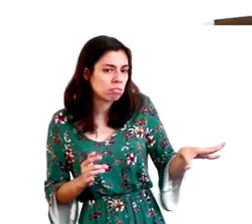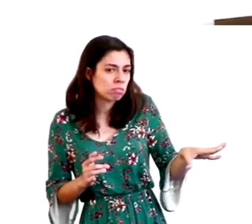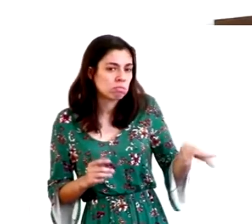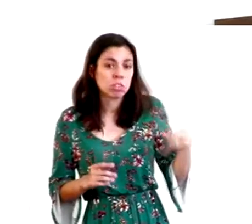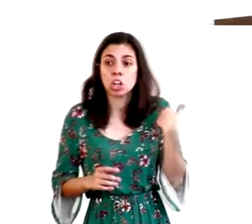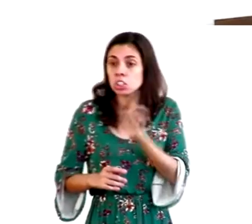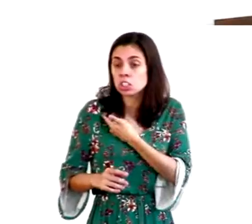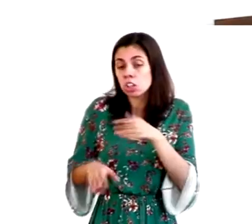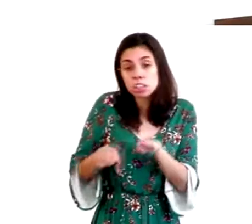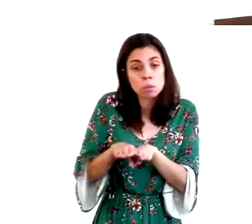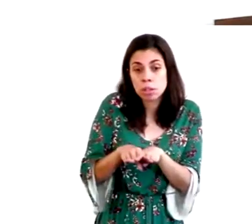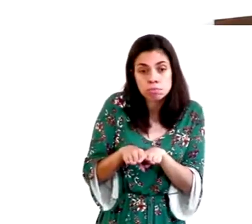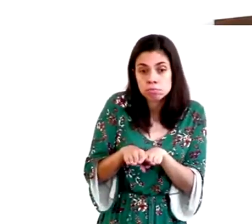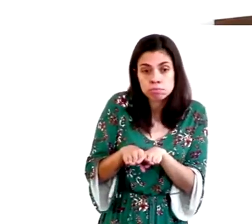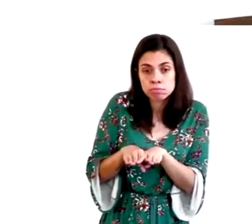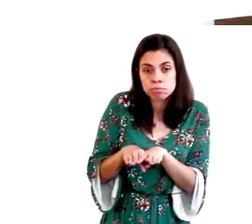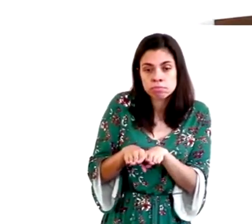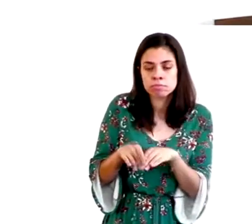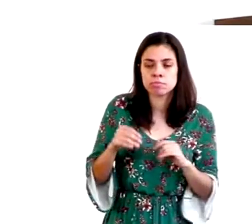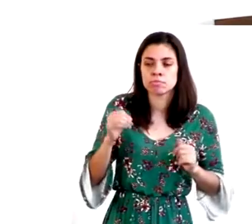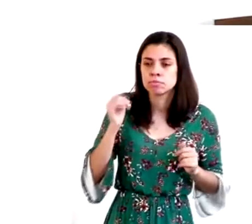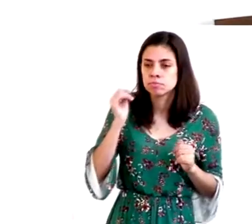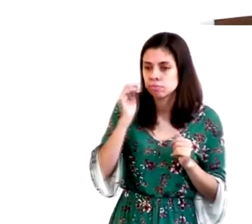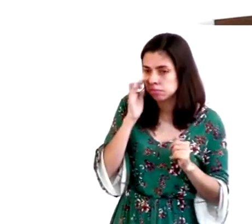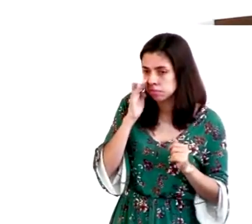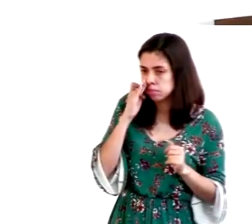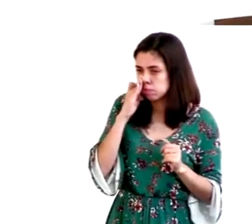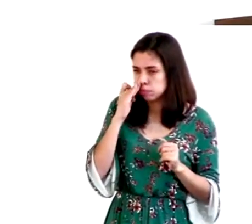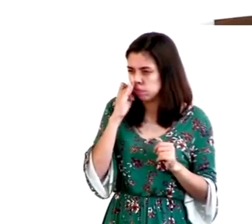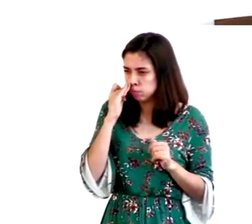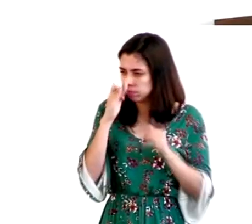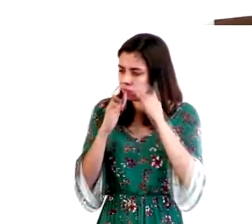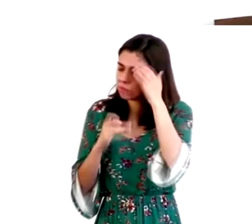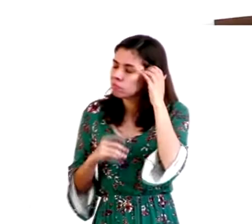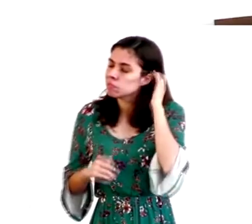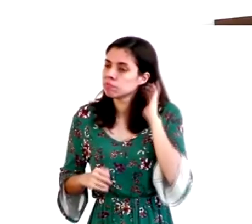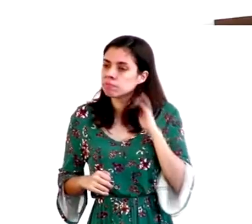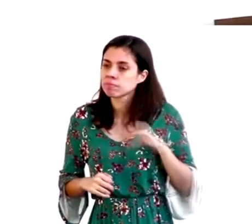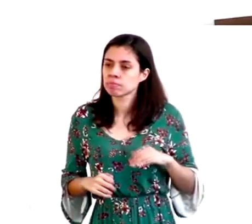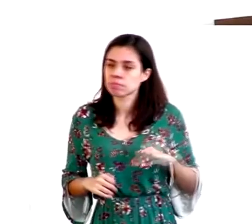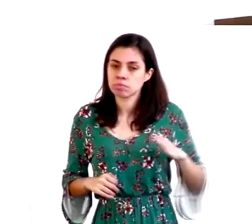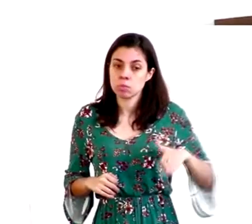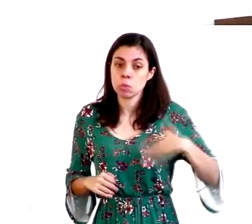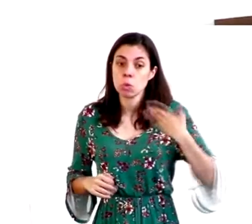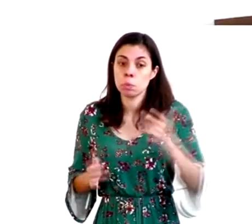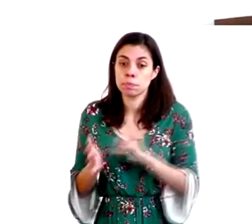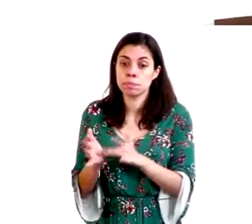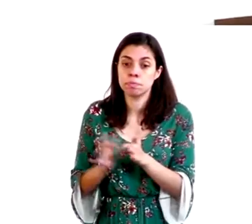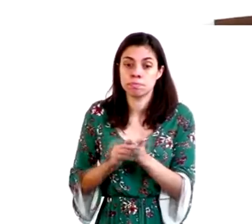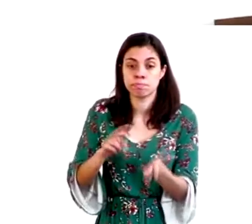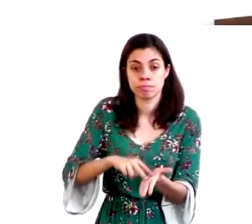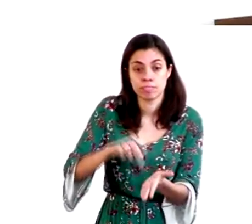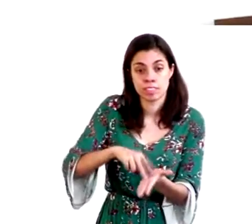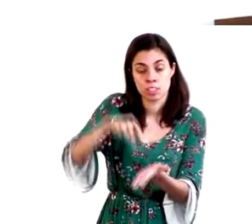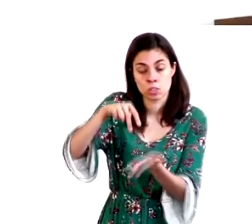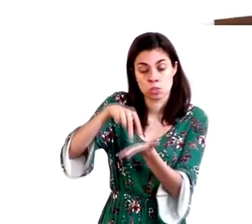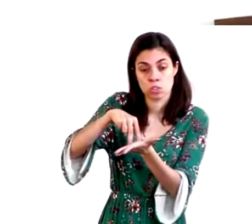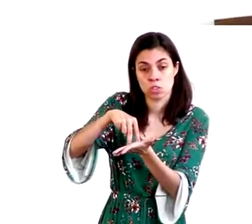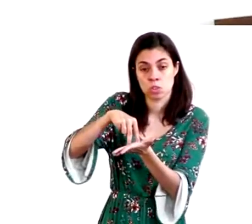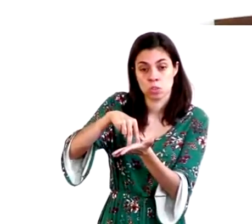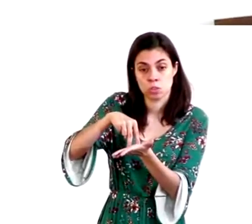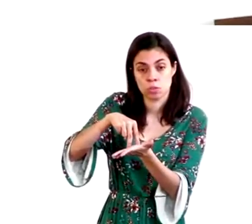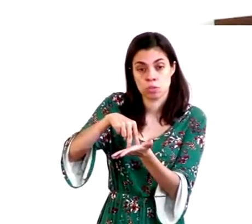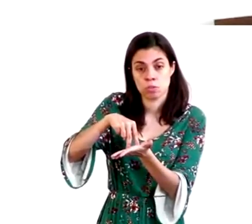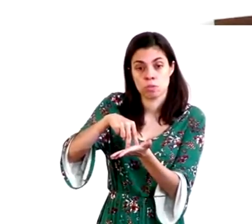oposição e finalmente foi morto numa cruz. Mas Ele ressuscitou ao terceiro dia. Por sua vez,